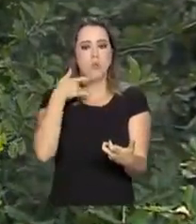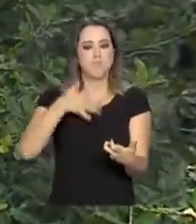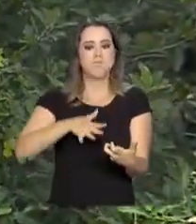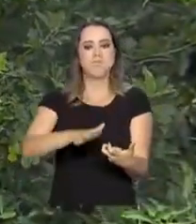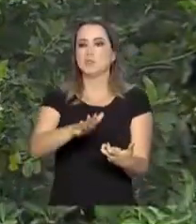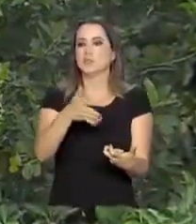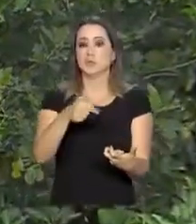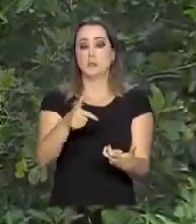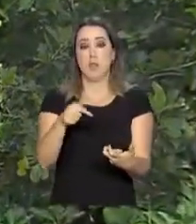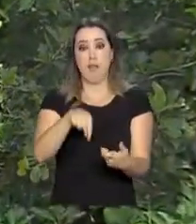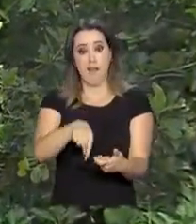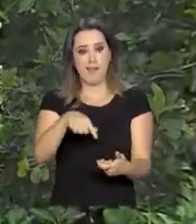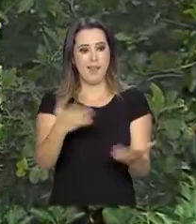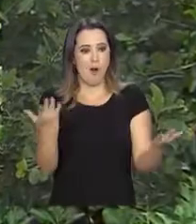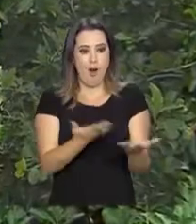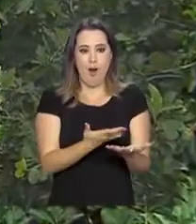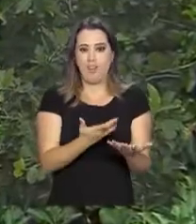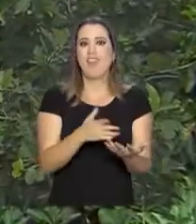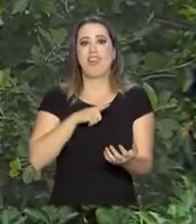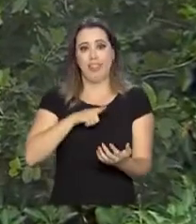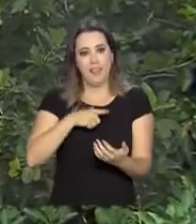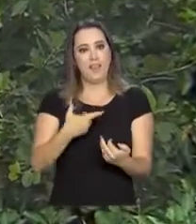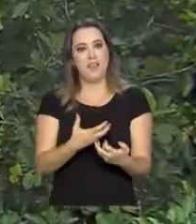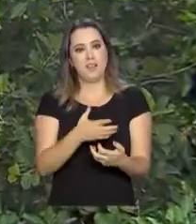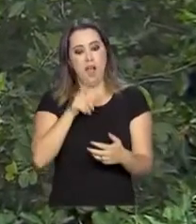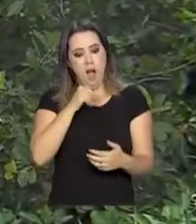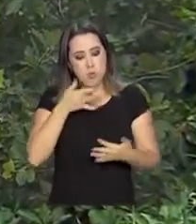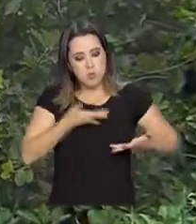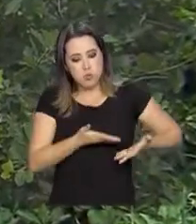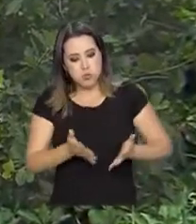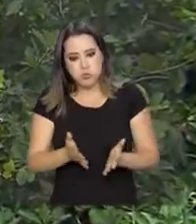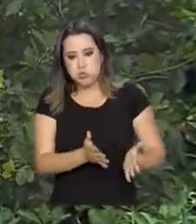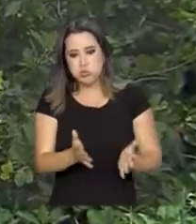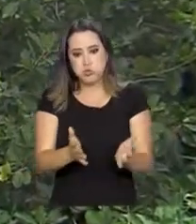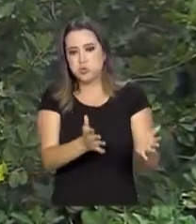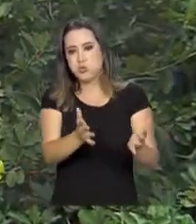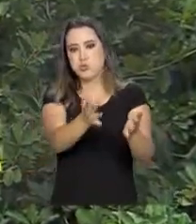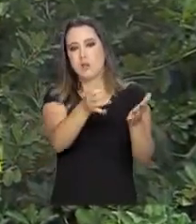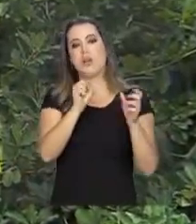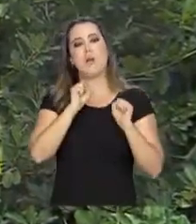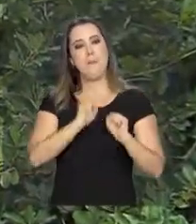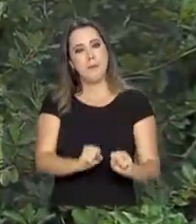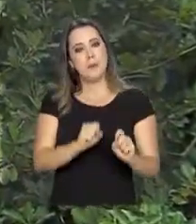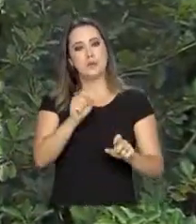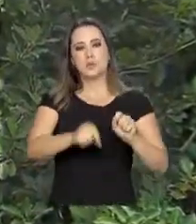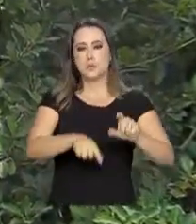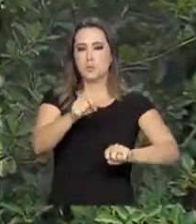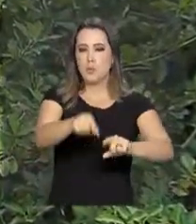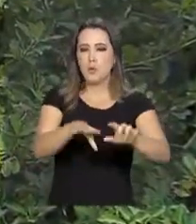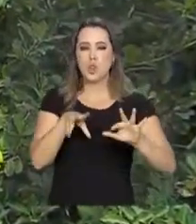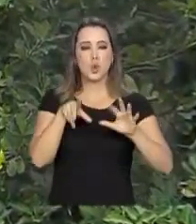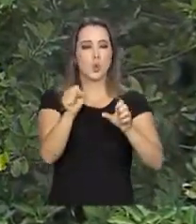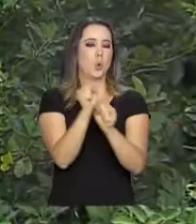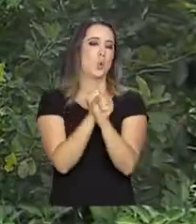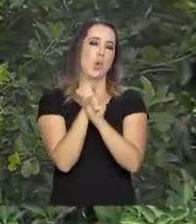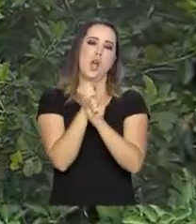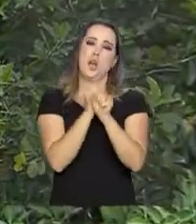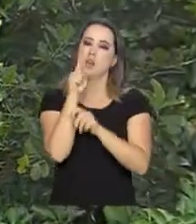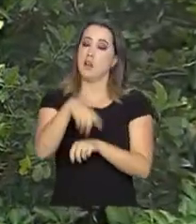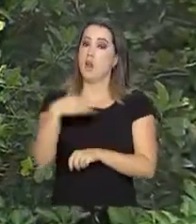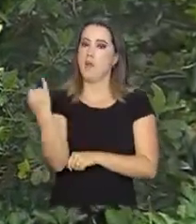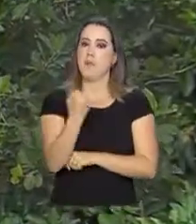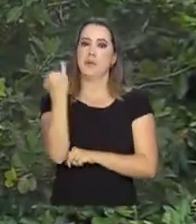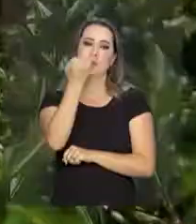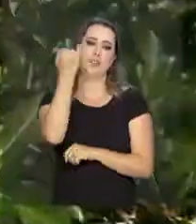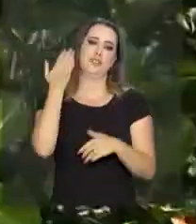numa região que é totalmente irrigada, que você pode, permite com que você possa produzir o ano inteiro, isso para a gente é muito